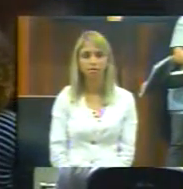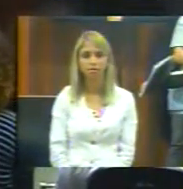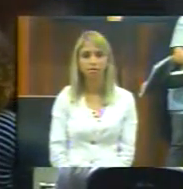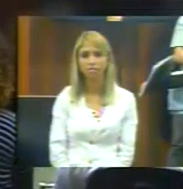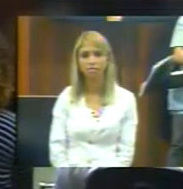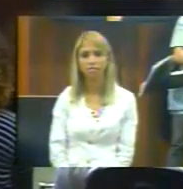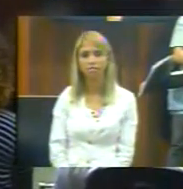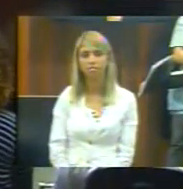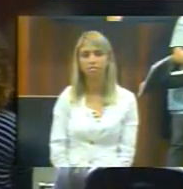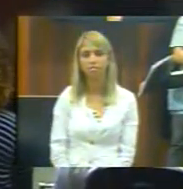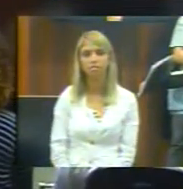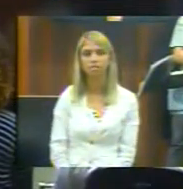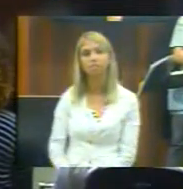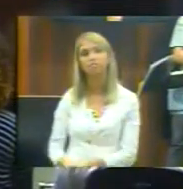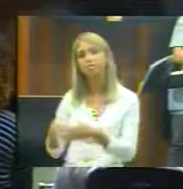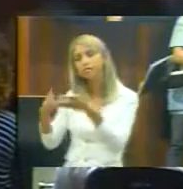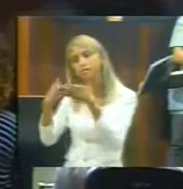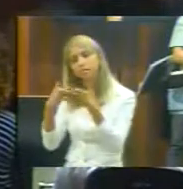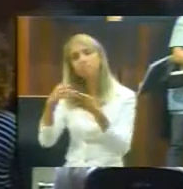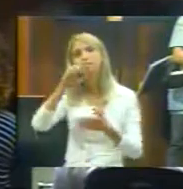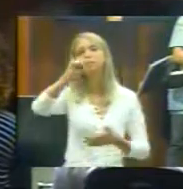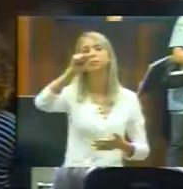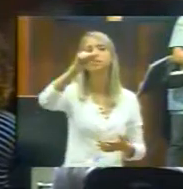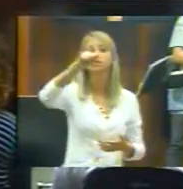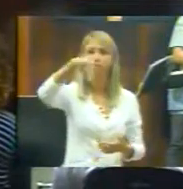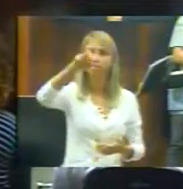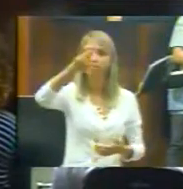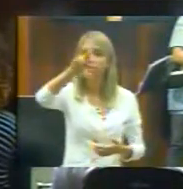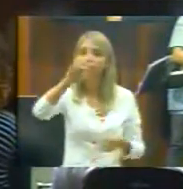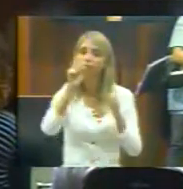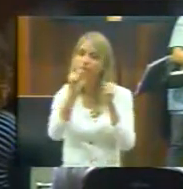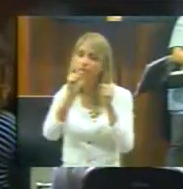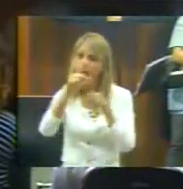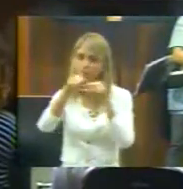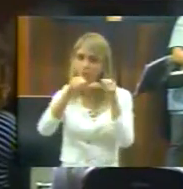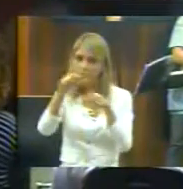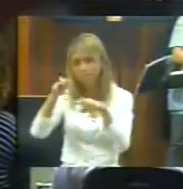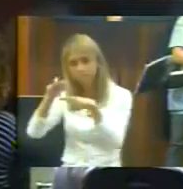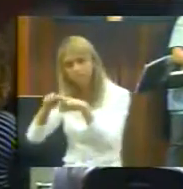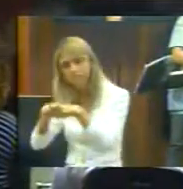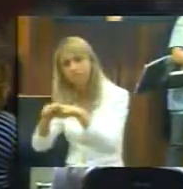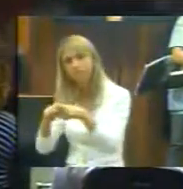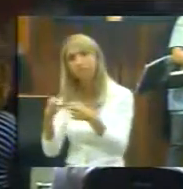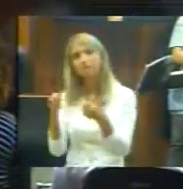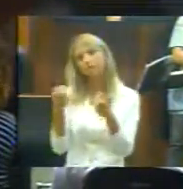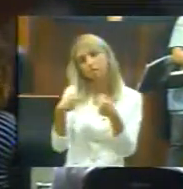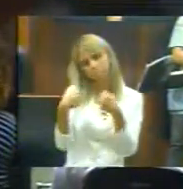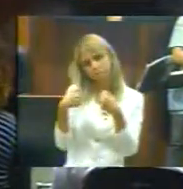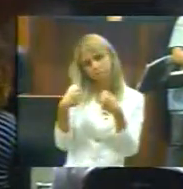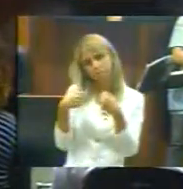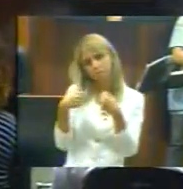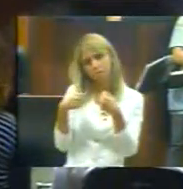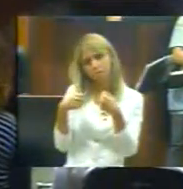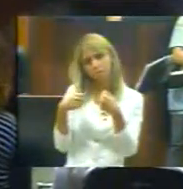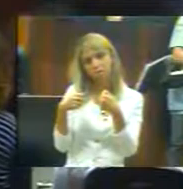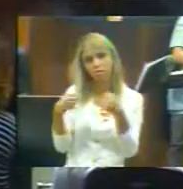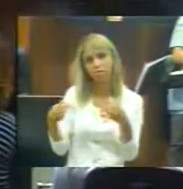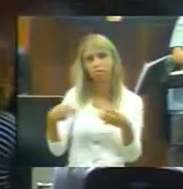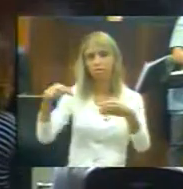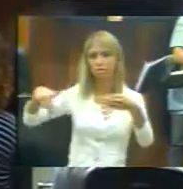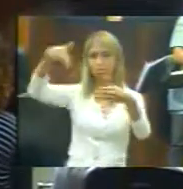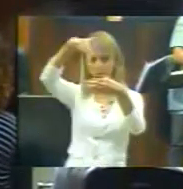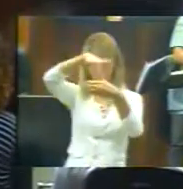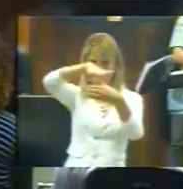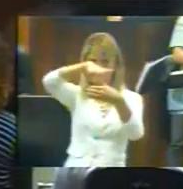Peço ao Samir, nobre vereador Samir Emanuel, que tome assento da presidência para que eu possa utilizar